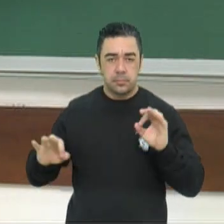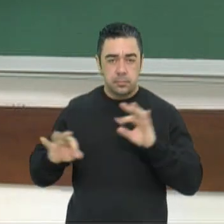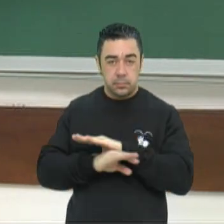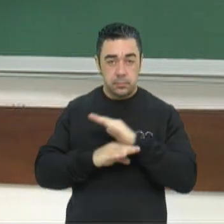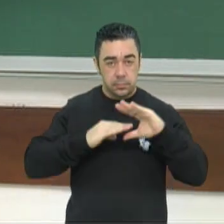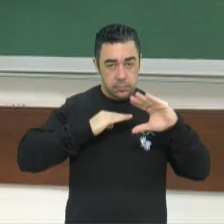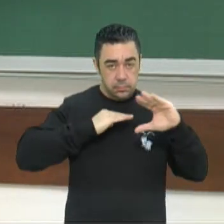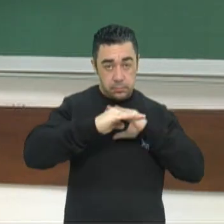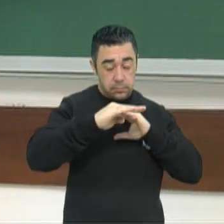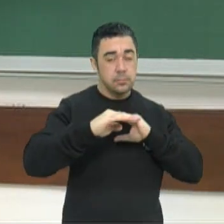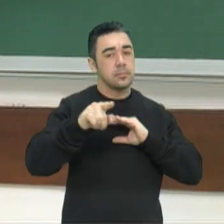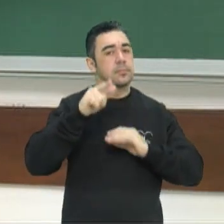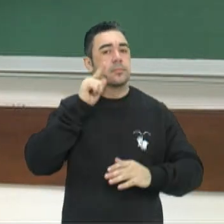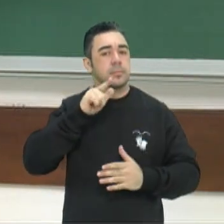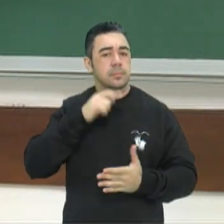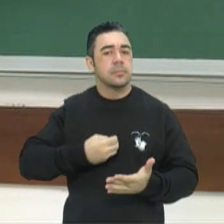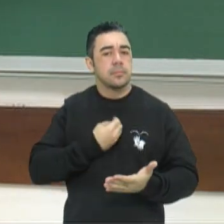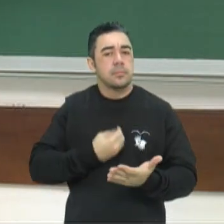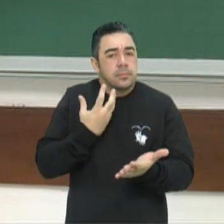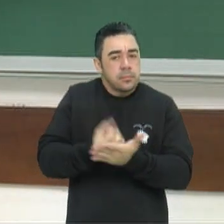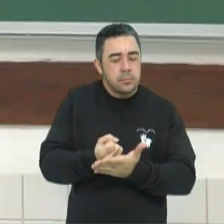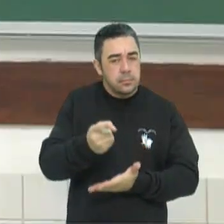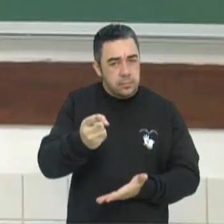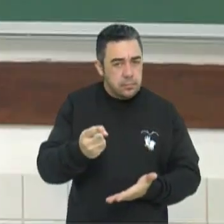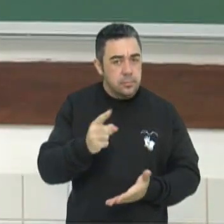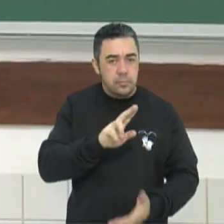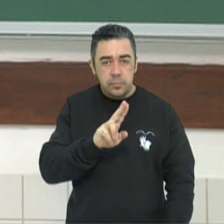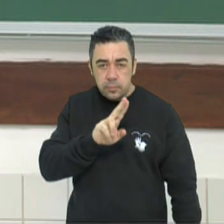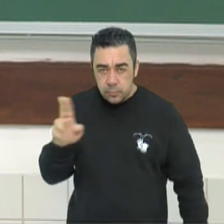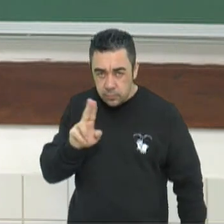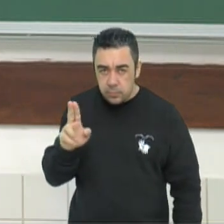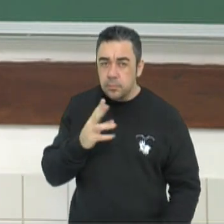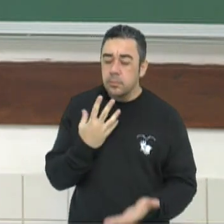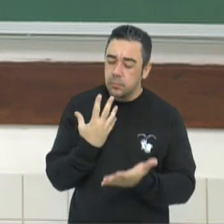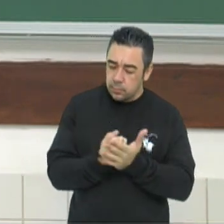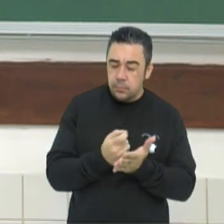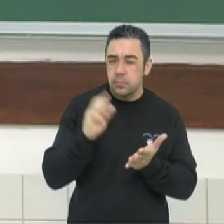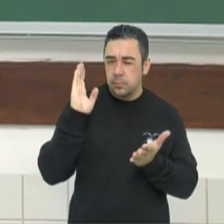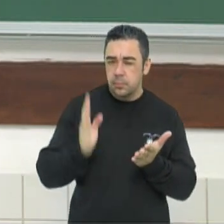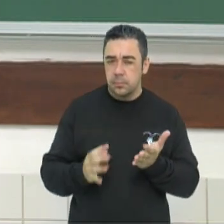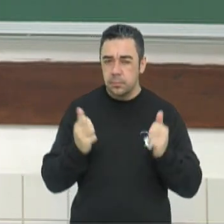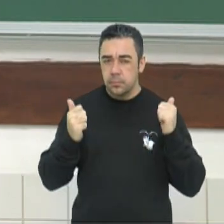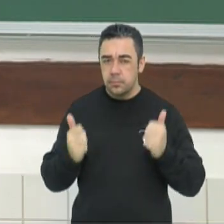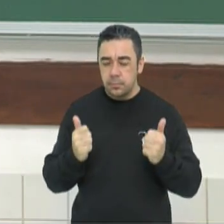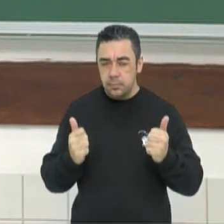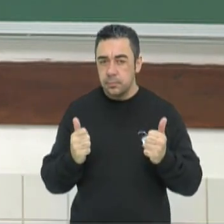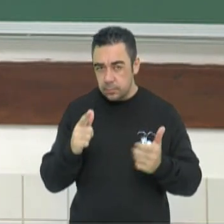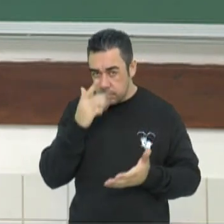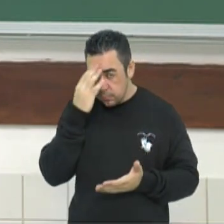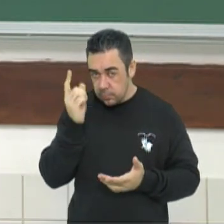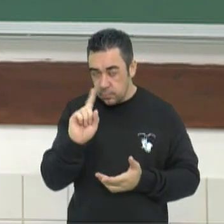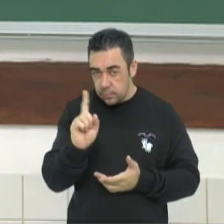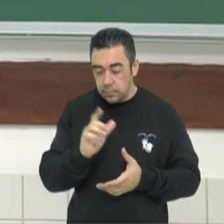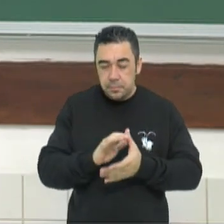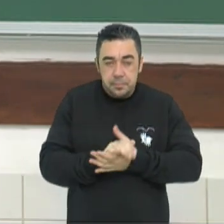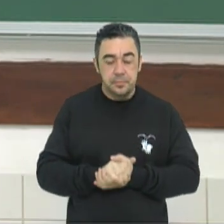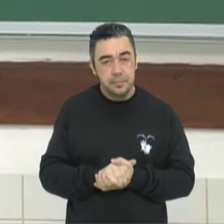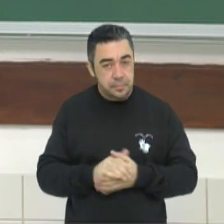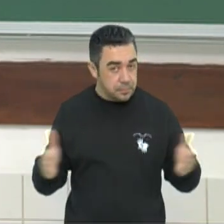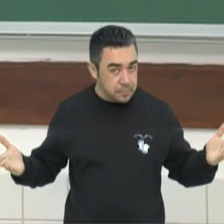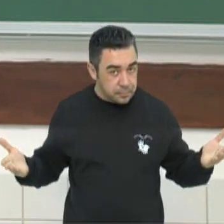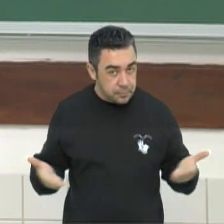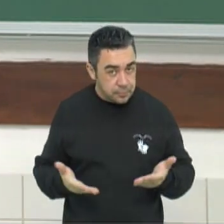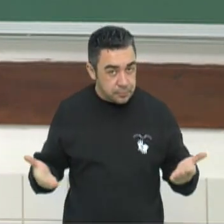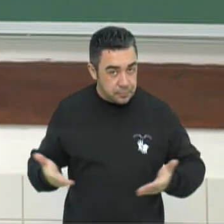atividade. Assim você garante a sua presença, o seu nome na chamada está garantido, certo? Então não se esqueça disso. Agora